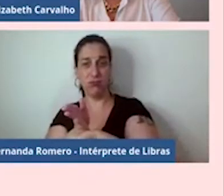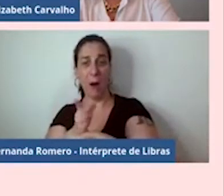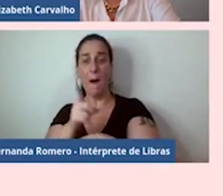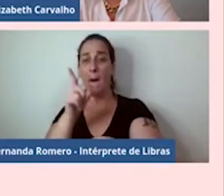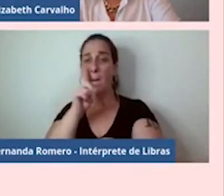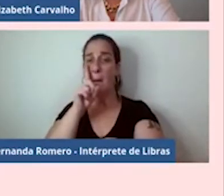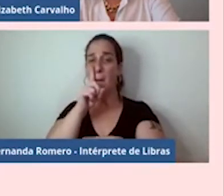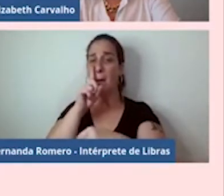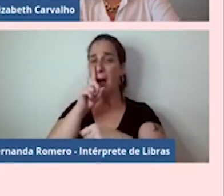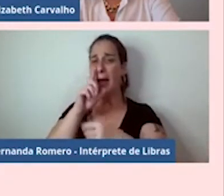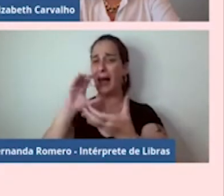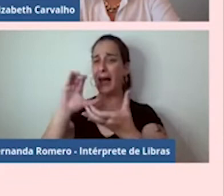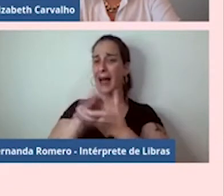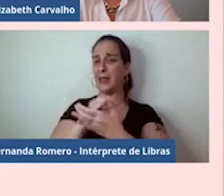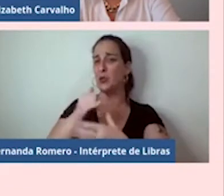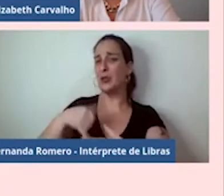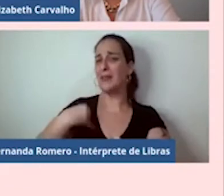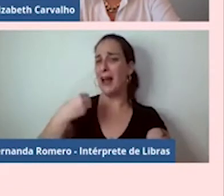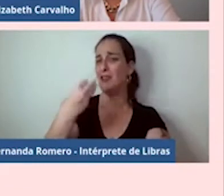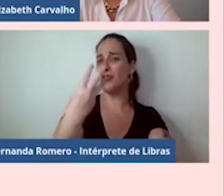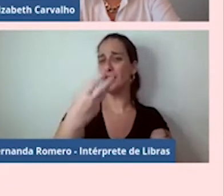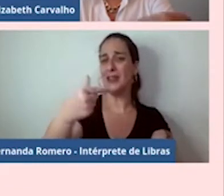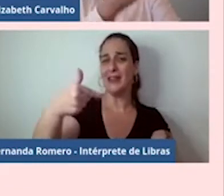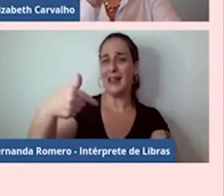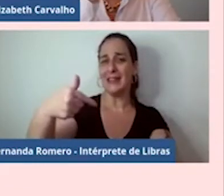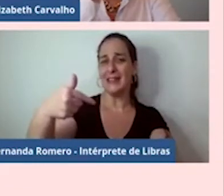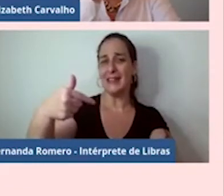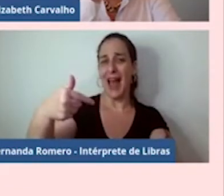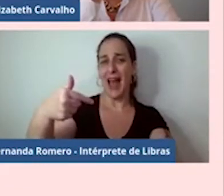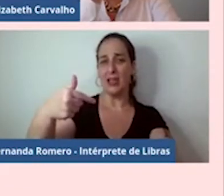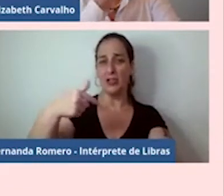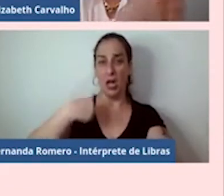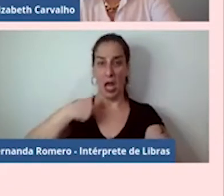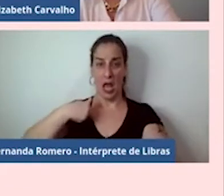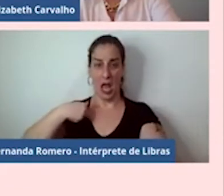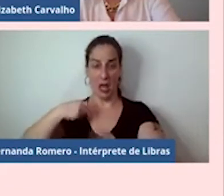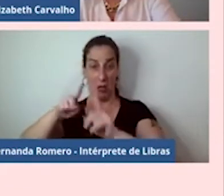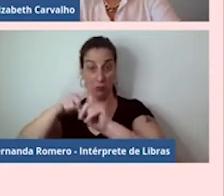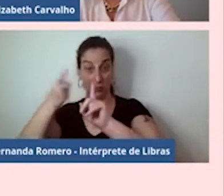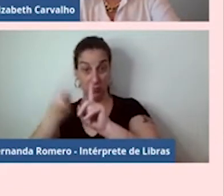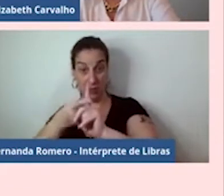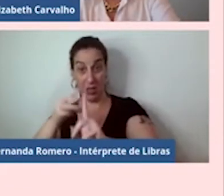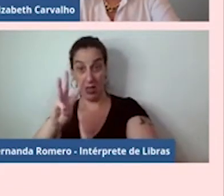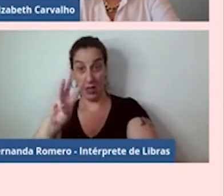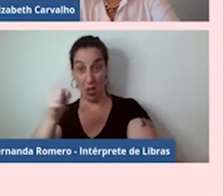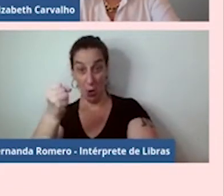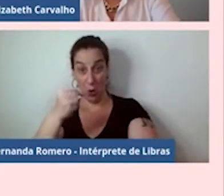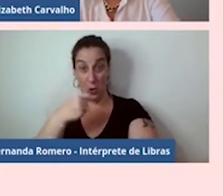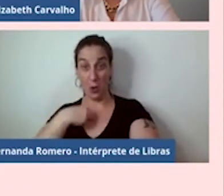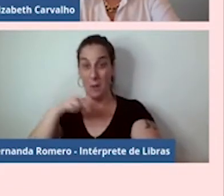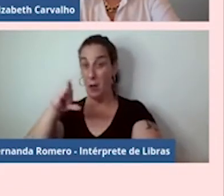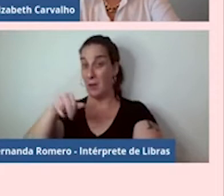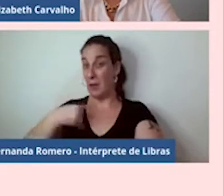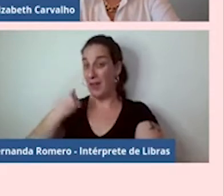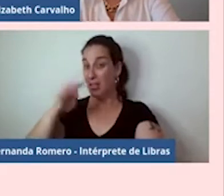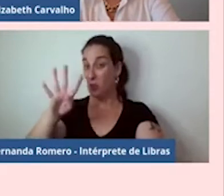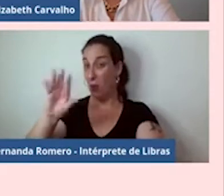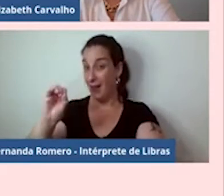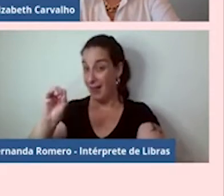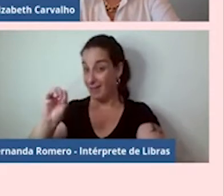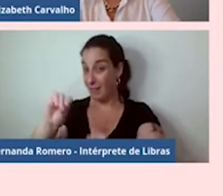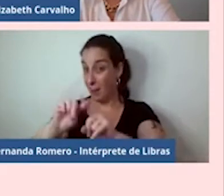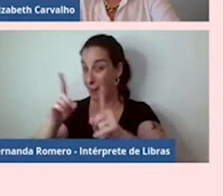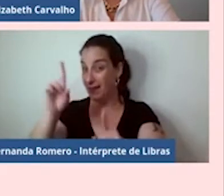com 37 anos, foi me ter com 38 anos, teve meu irmão com 40 anos. Mas imaginem isso